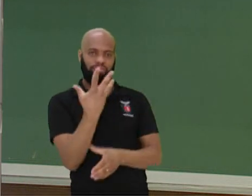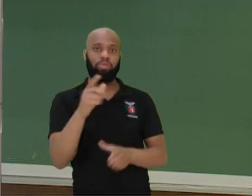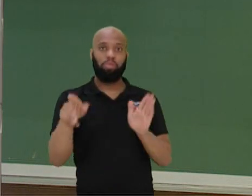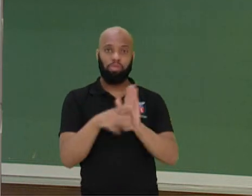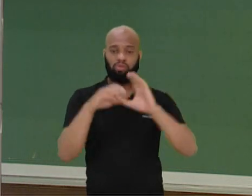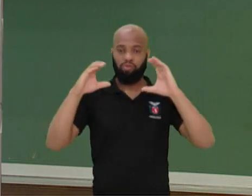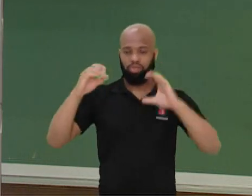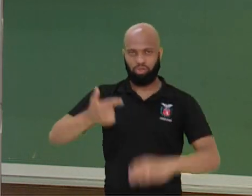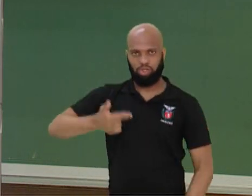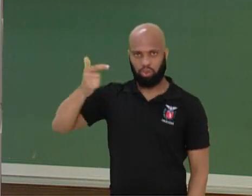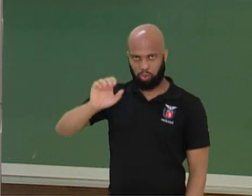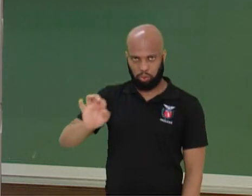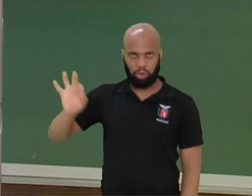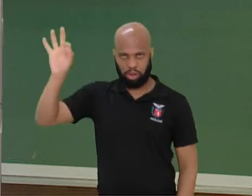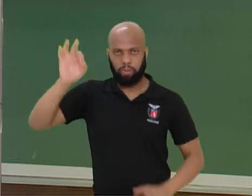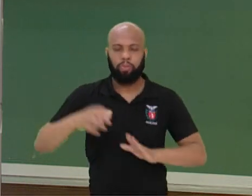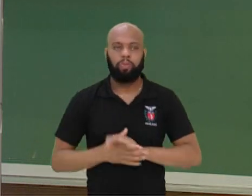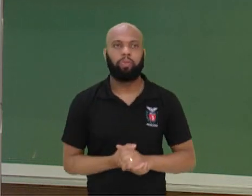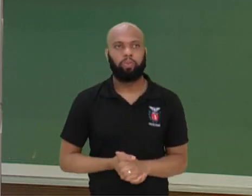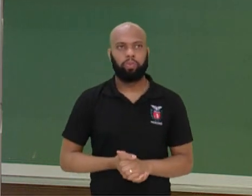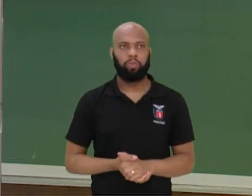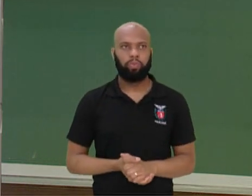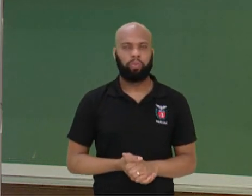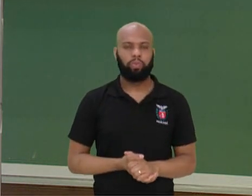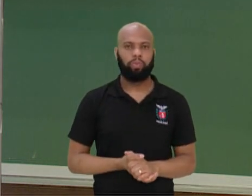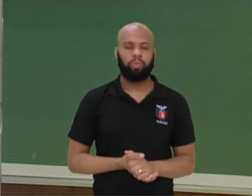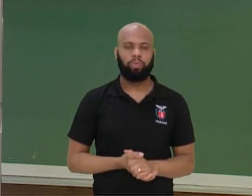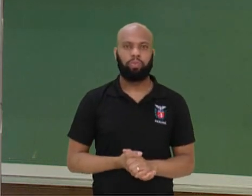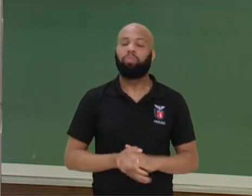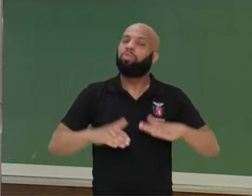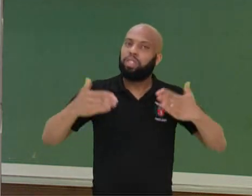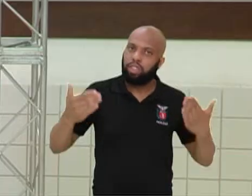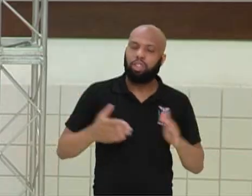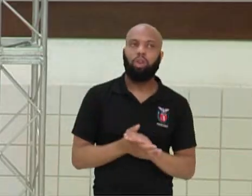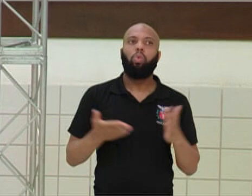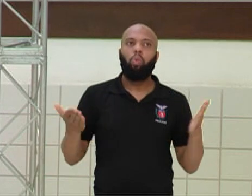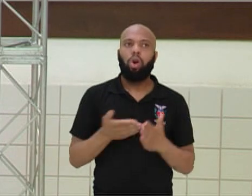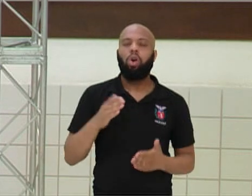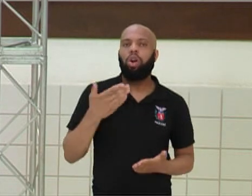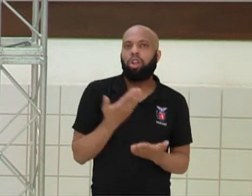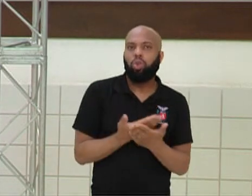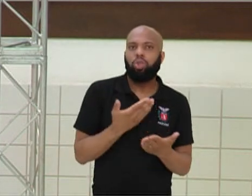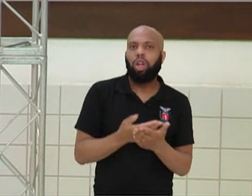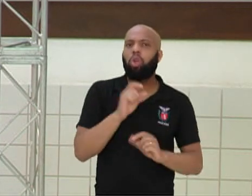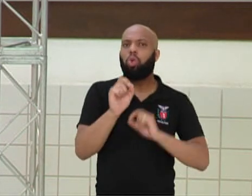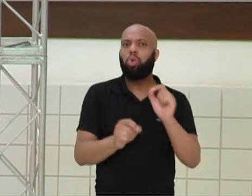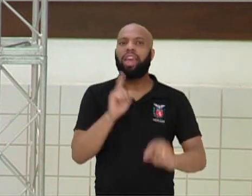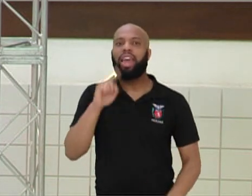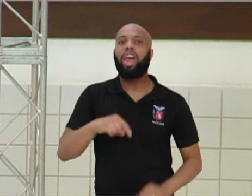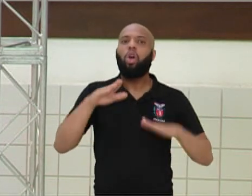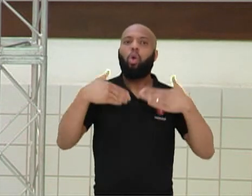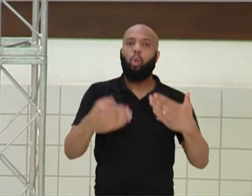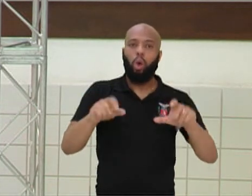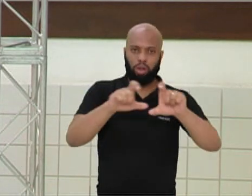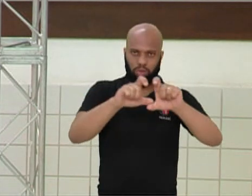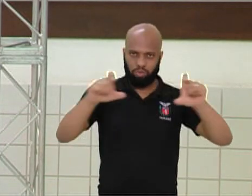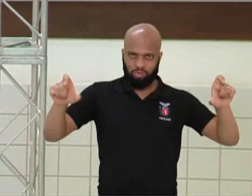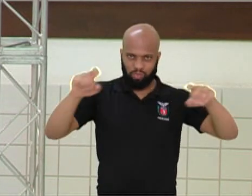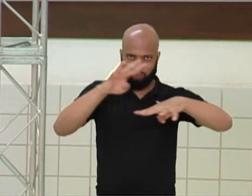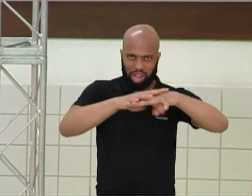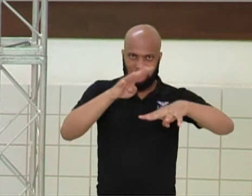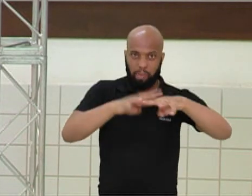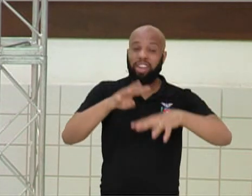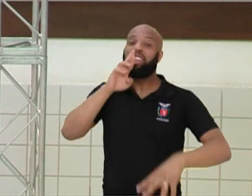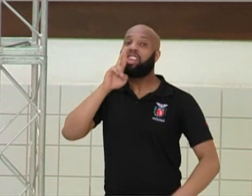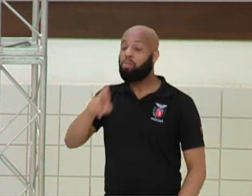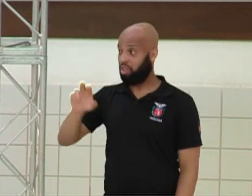quadrática, como está escrito aí. Beleza? Bom, falando um pouquinho dos zeros, né? A gente viu desde a equação